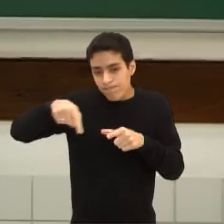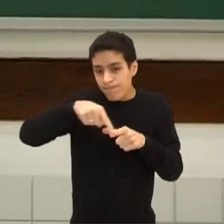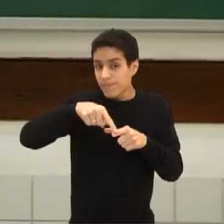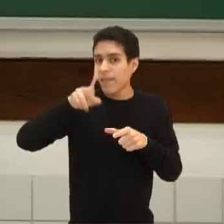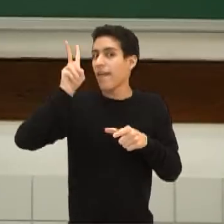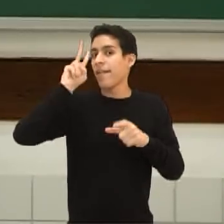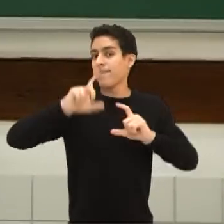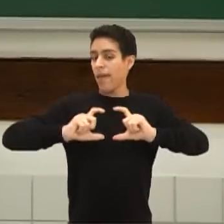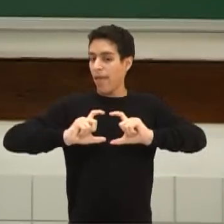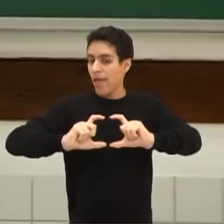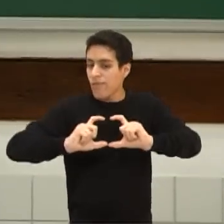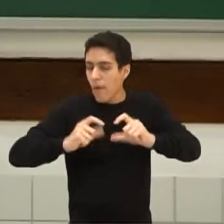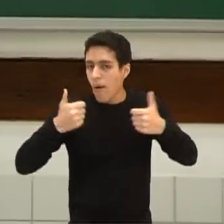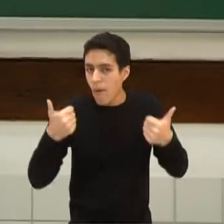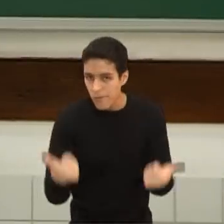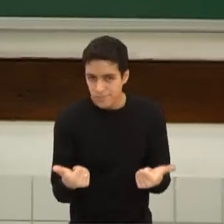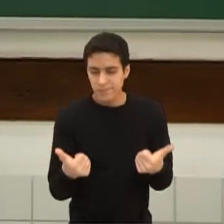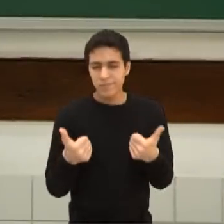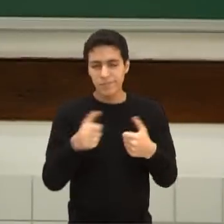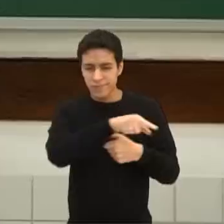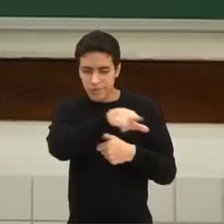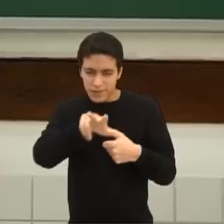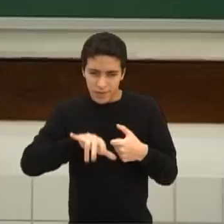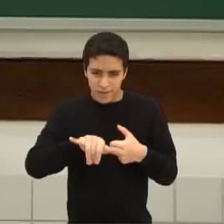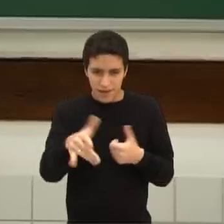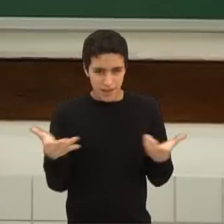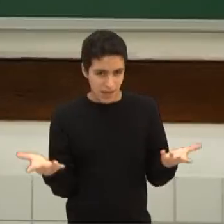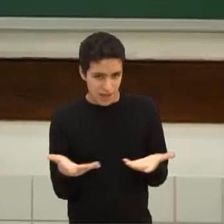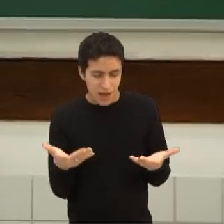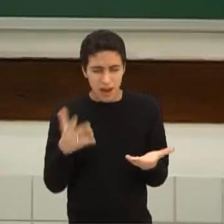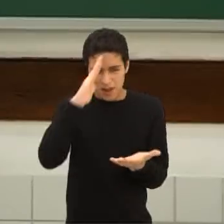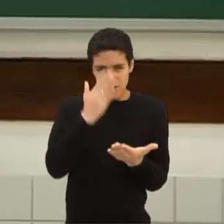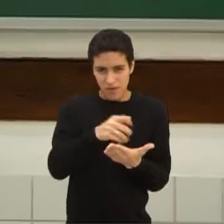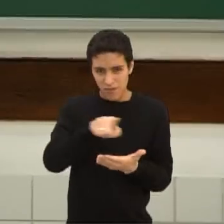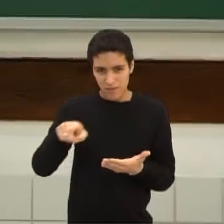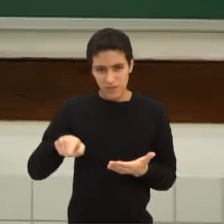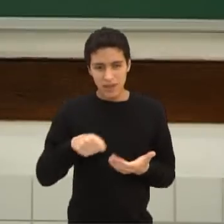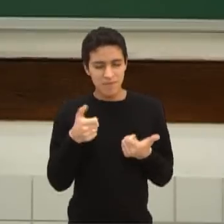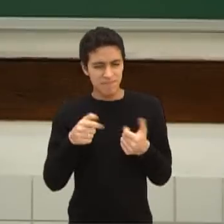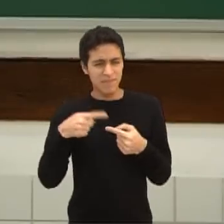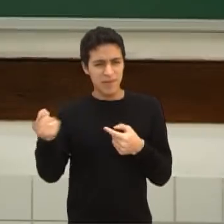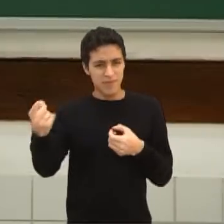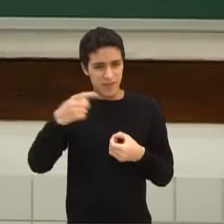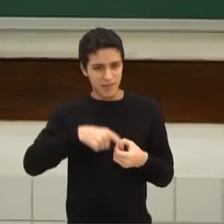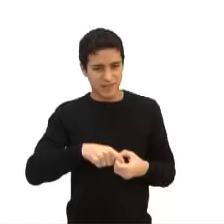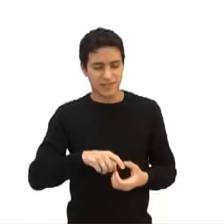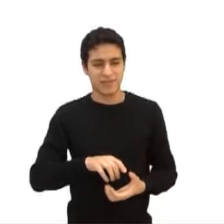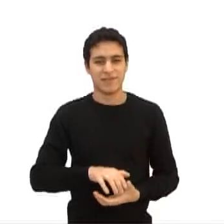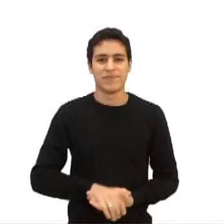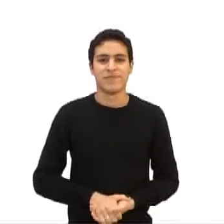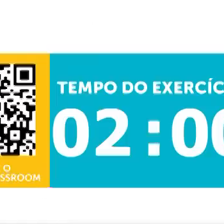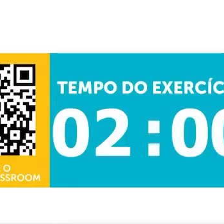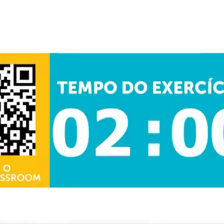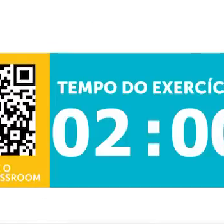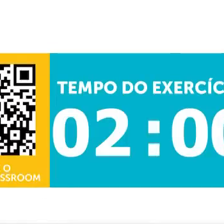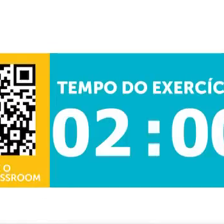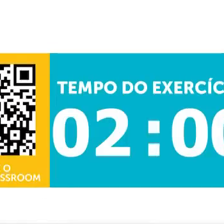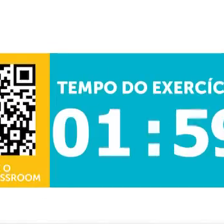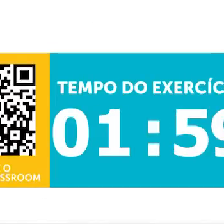hein? Então, eu vou deixar com vocês. Tô confiando, hein? Daqui a pouco a gente corrige.